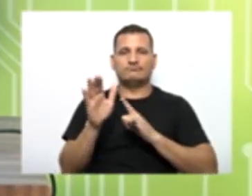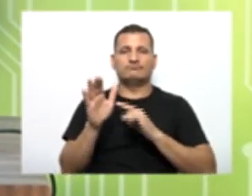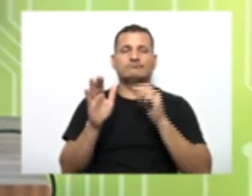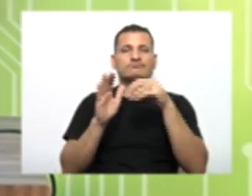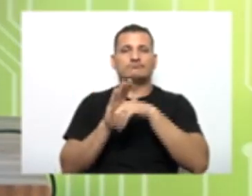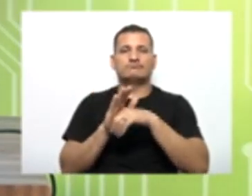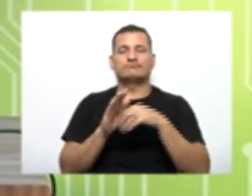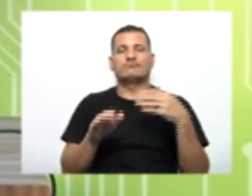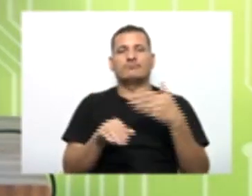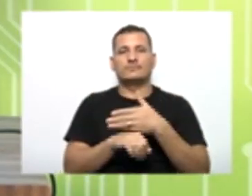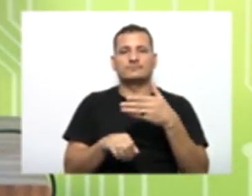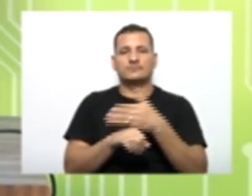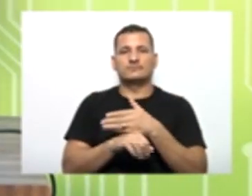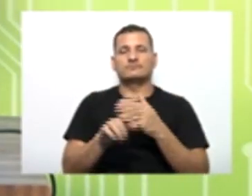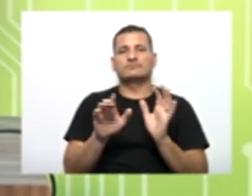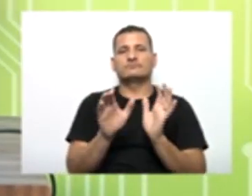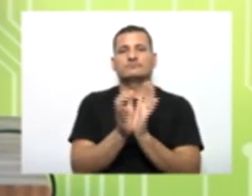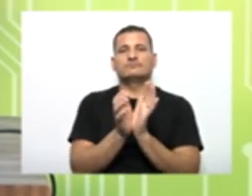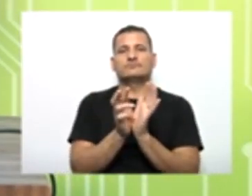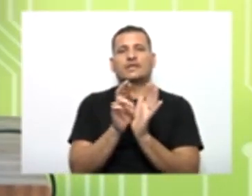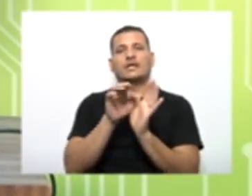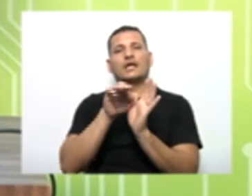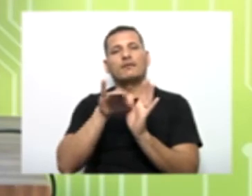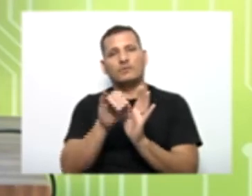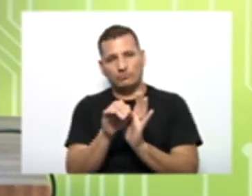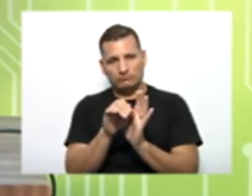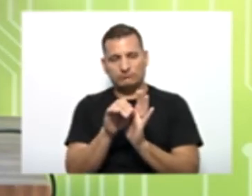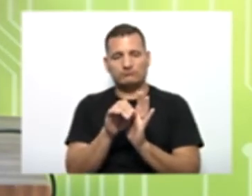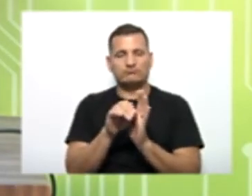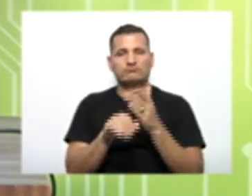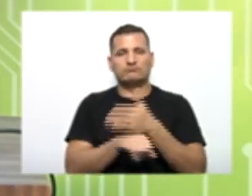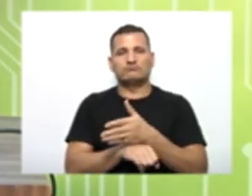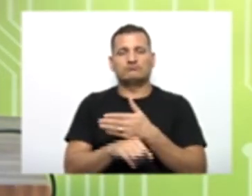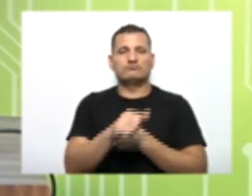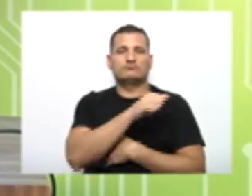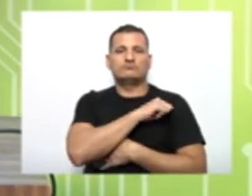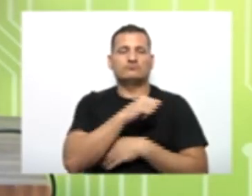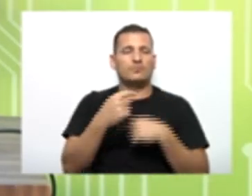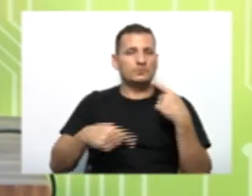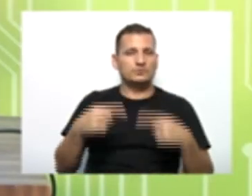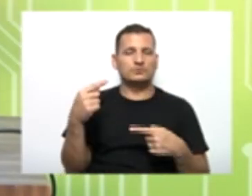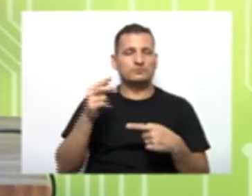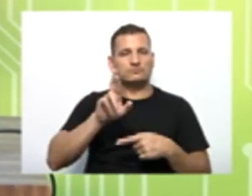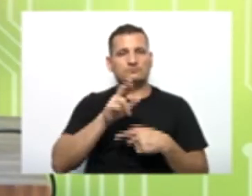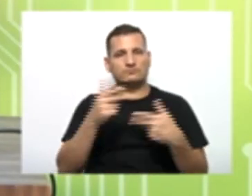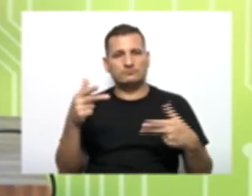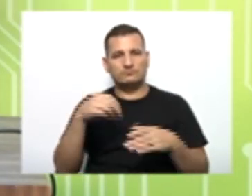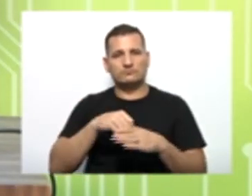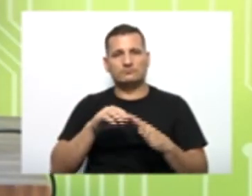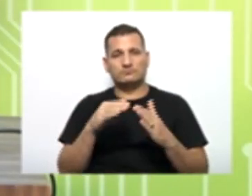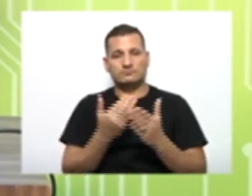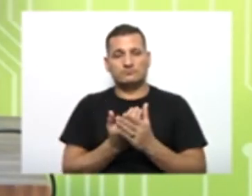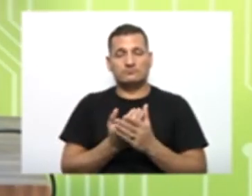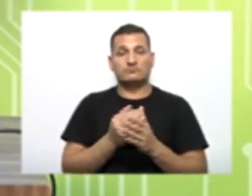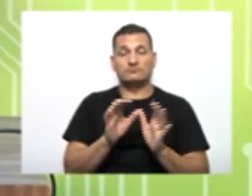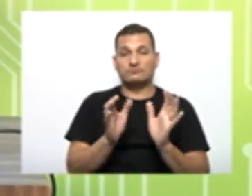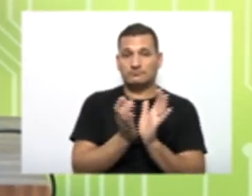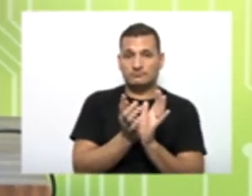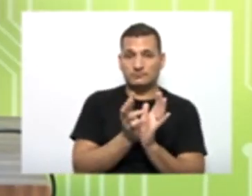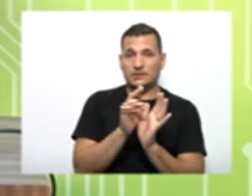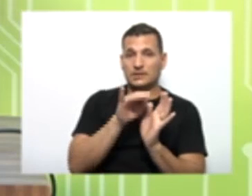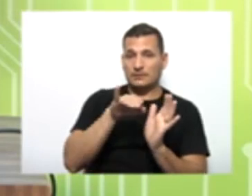participação dos alunos nas decisões políticas da escola. E o que faz um Grêmio Estudantil? É só jogos esportivos?